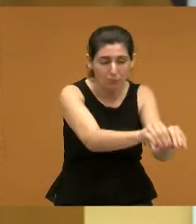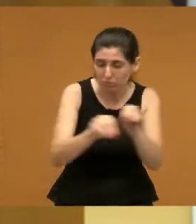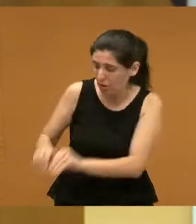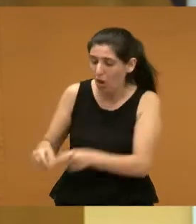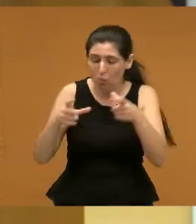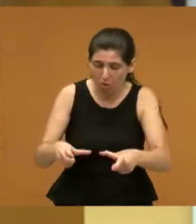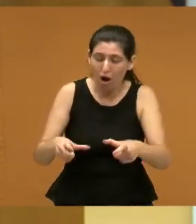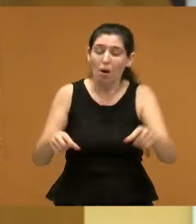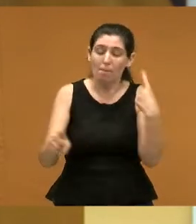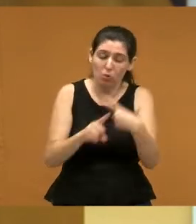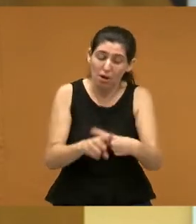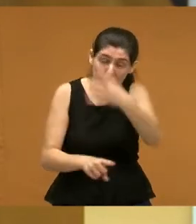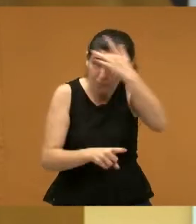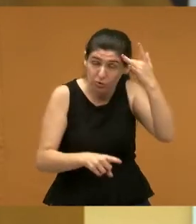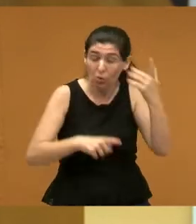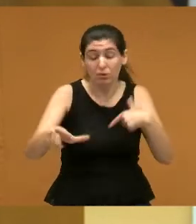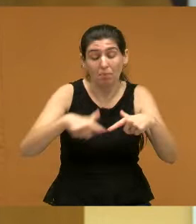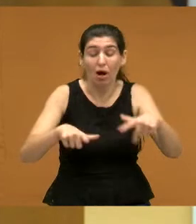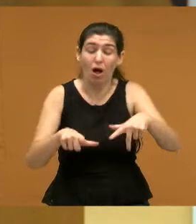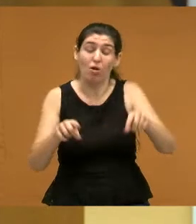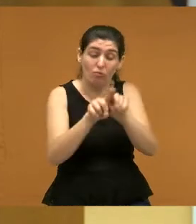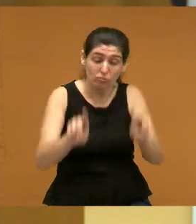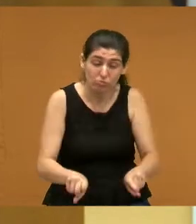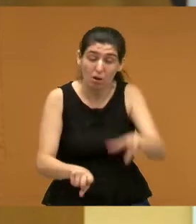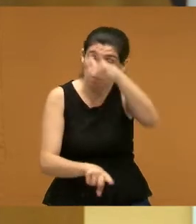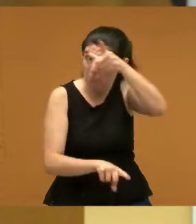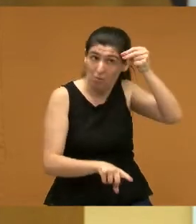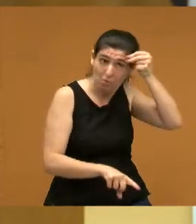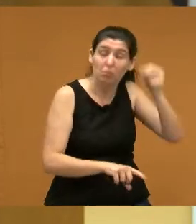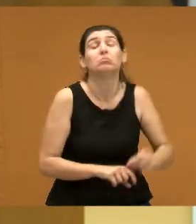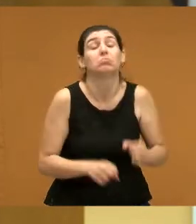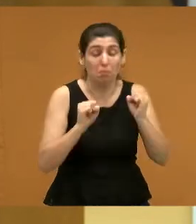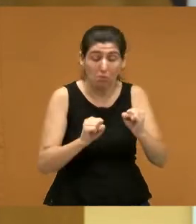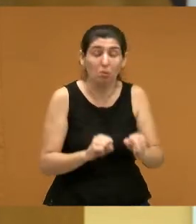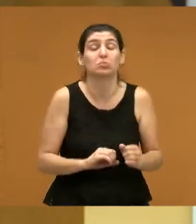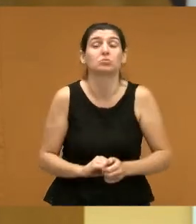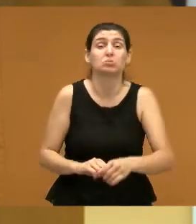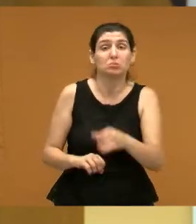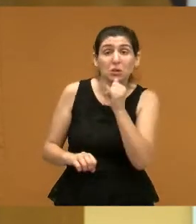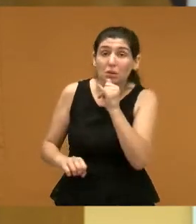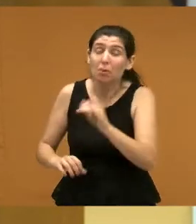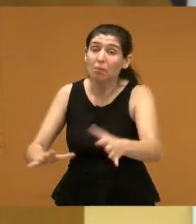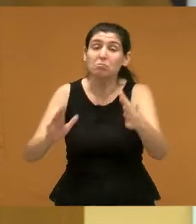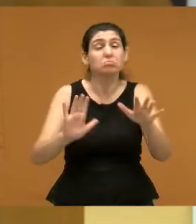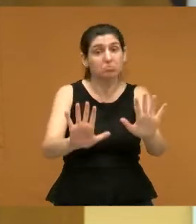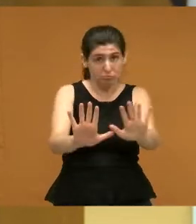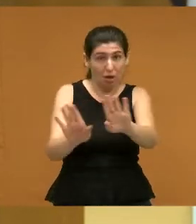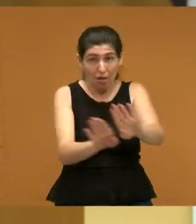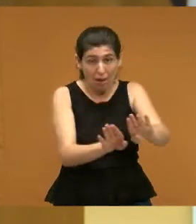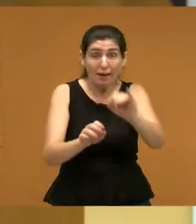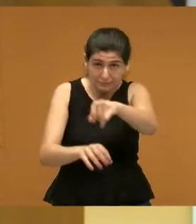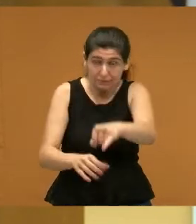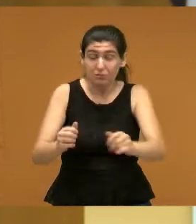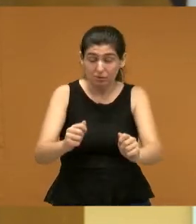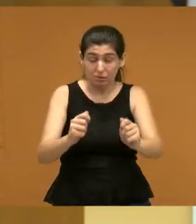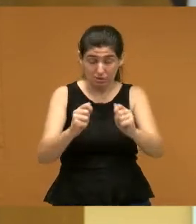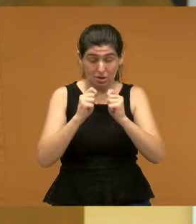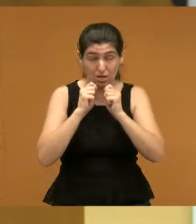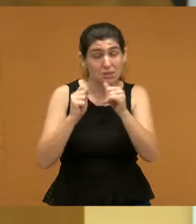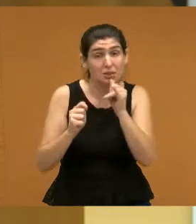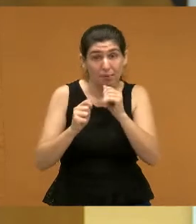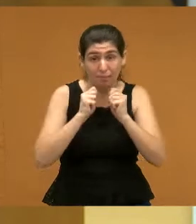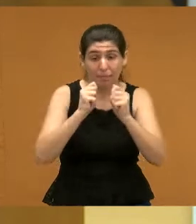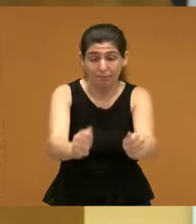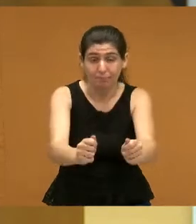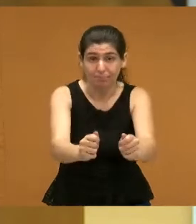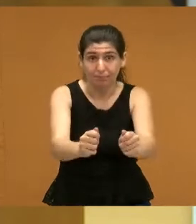respectivas atribuições. No gabinete da presidência, o cargo de assessor da presidência, o qual não atingido pela